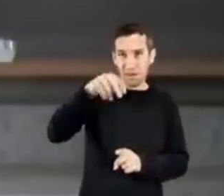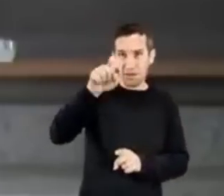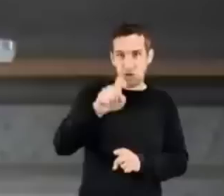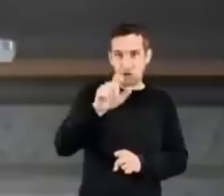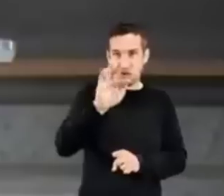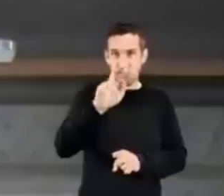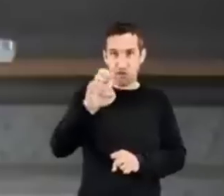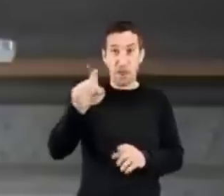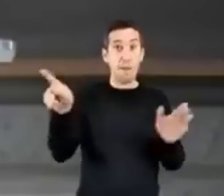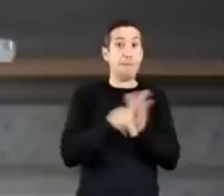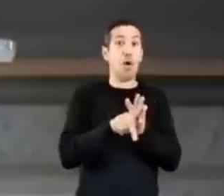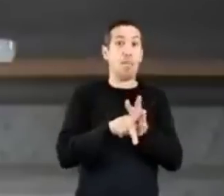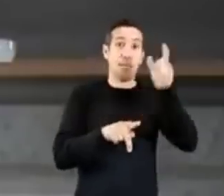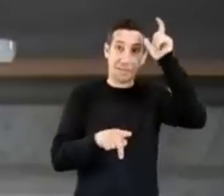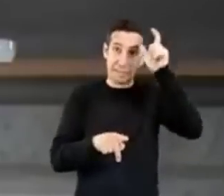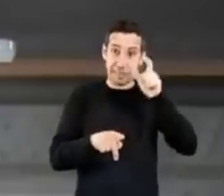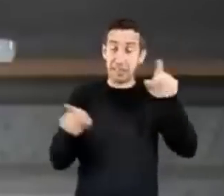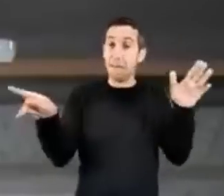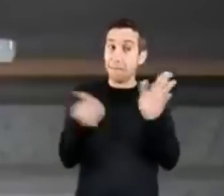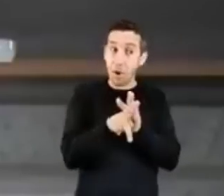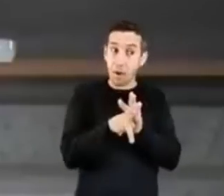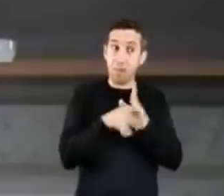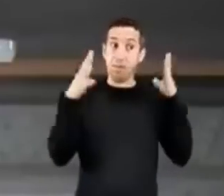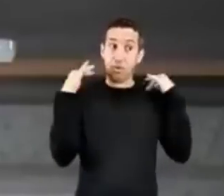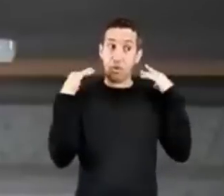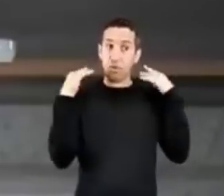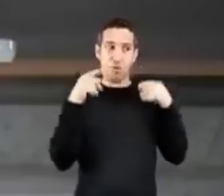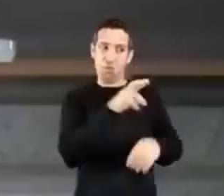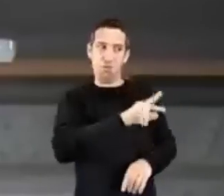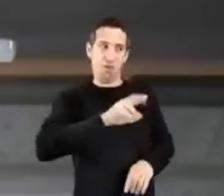e para os seus anjos não para vocês